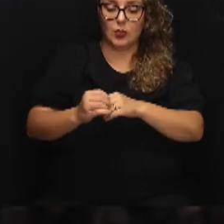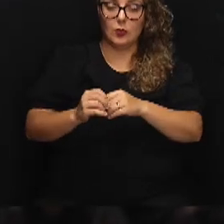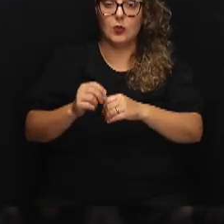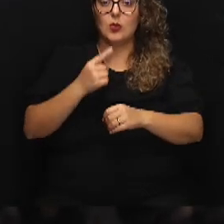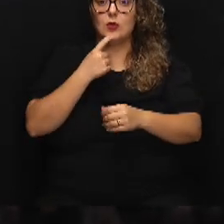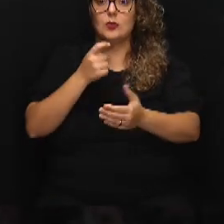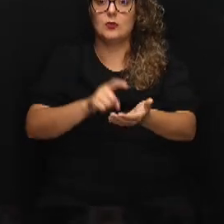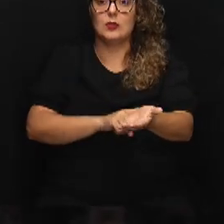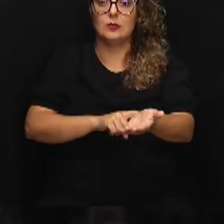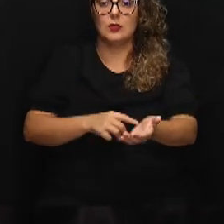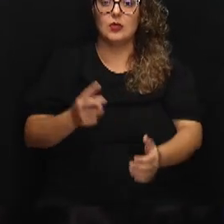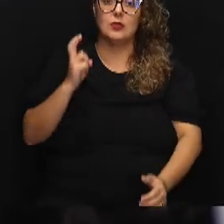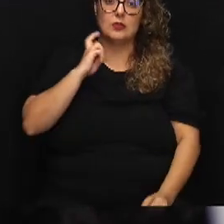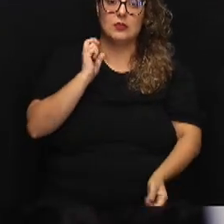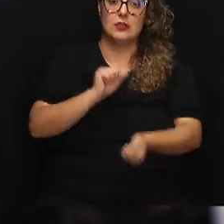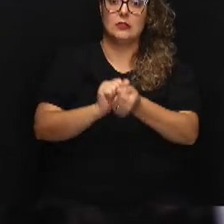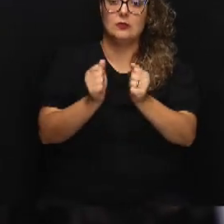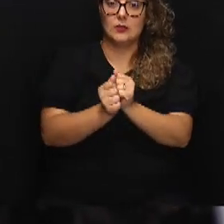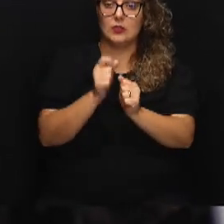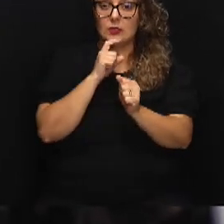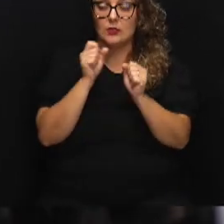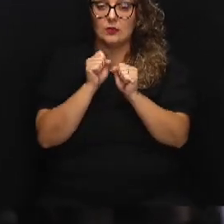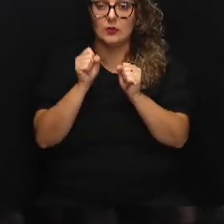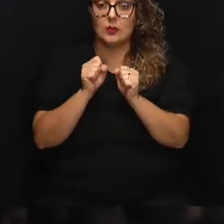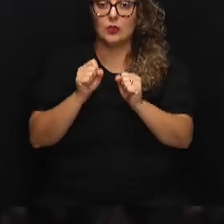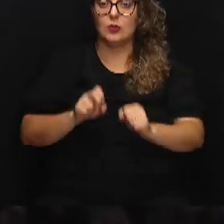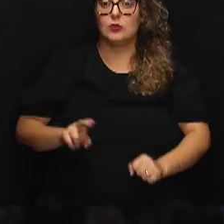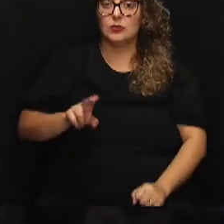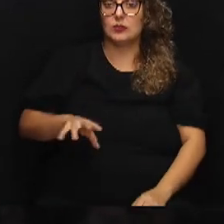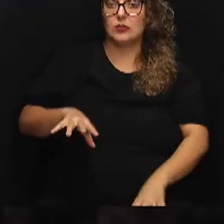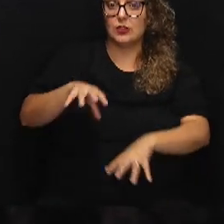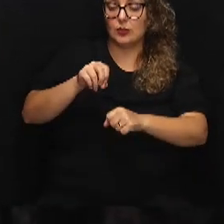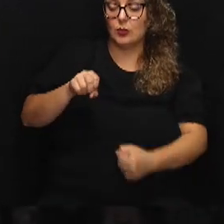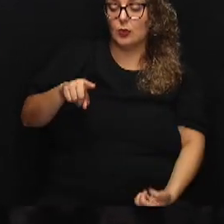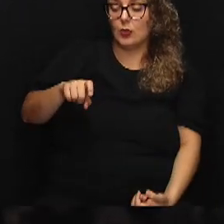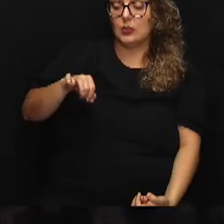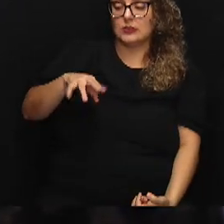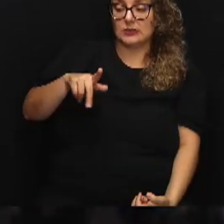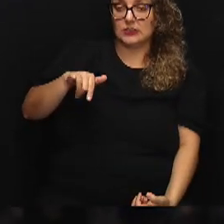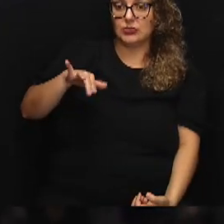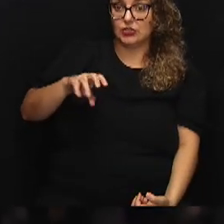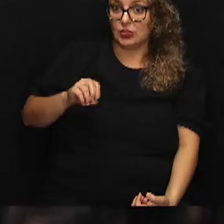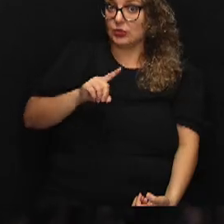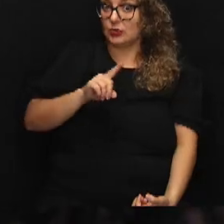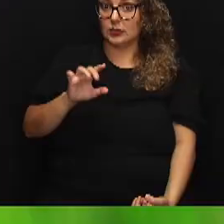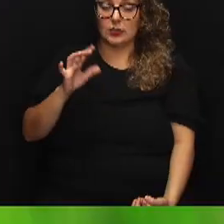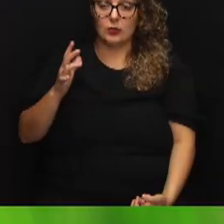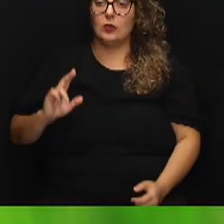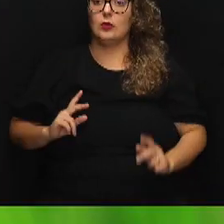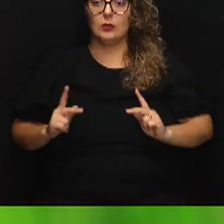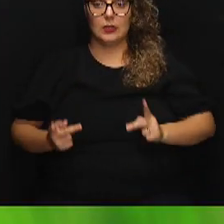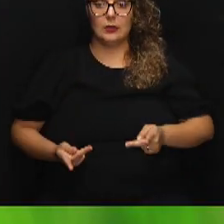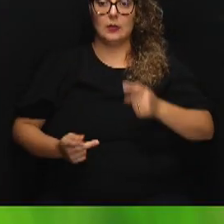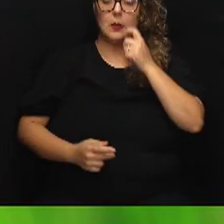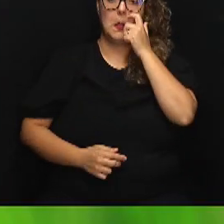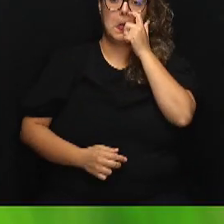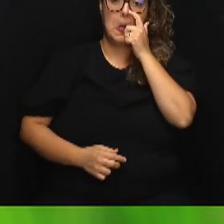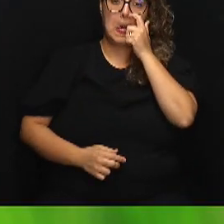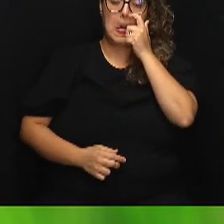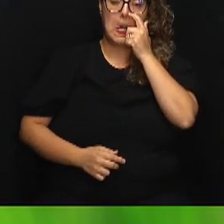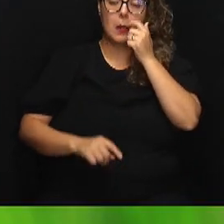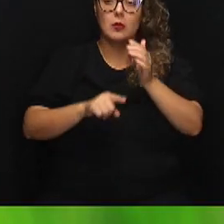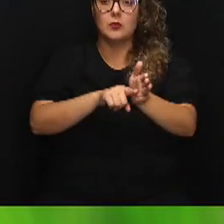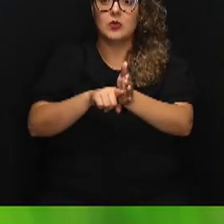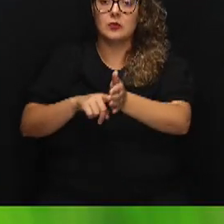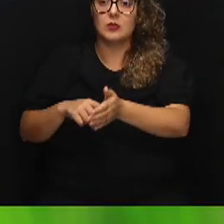se adaptam ao frio, otimizando a captação de oxigênio, algo que não ocorre em humanos. Pesquisadores